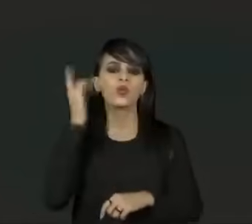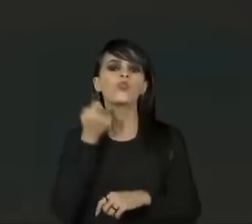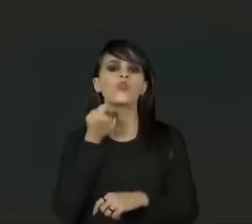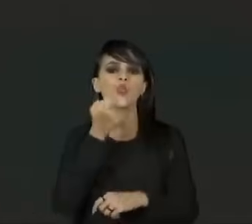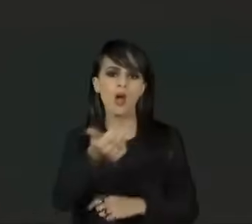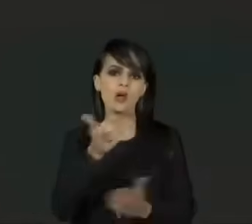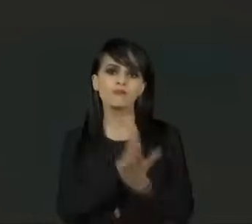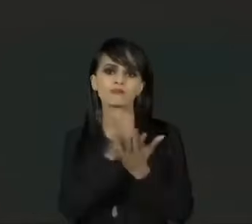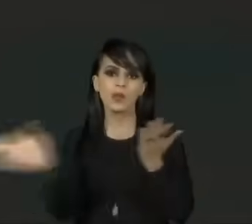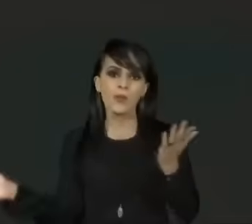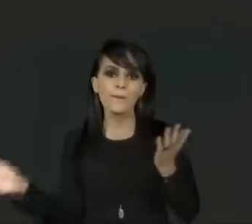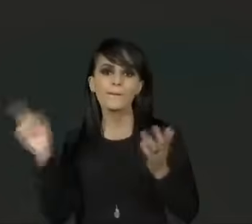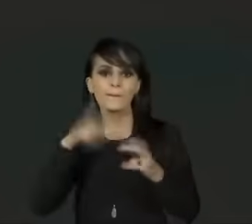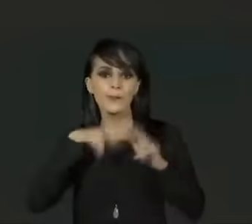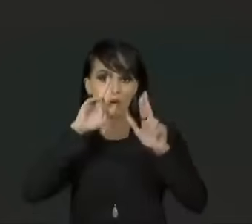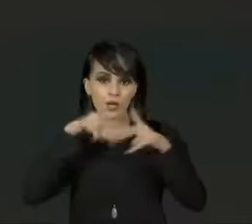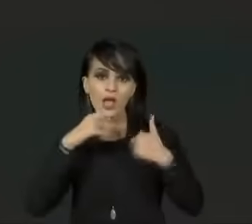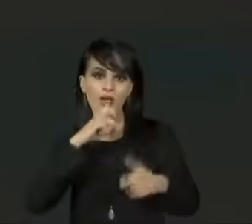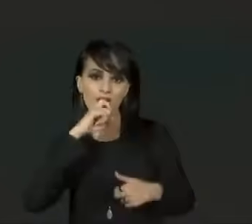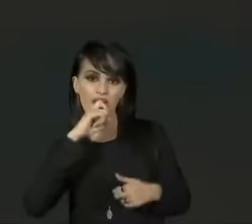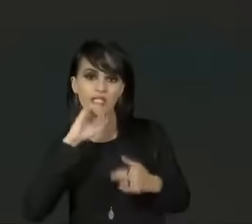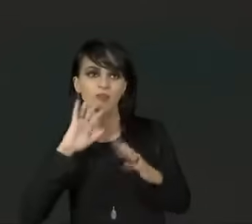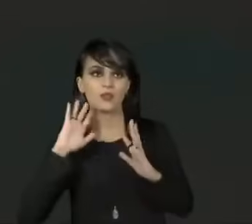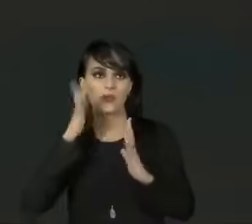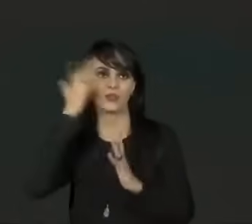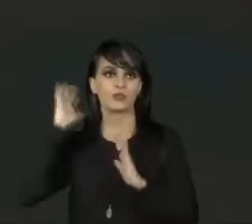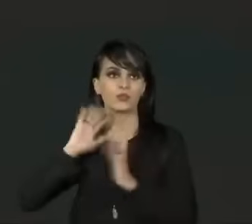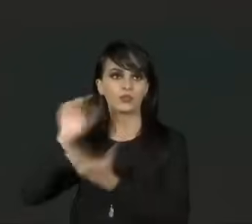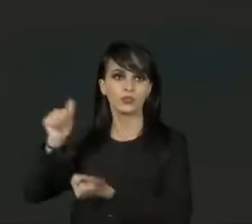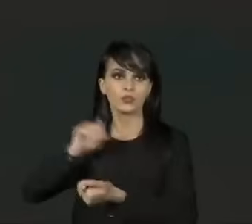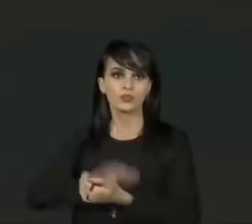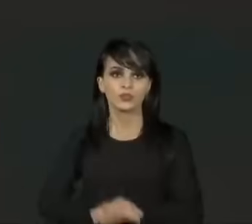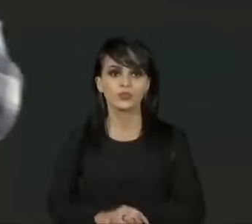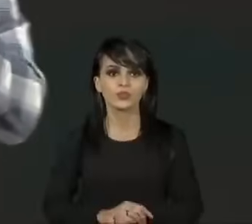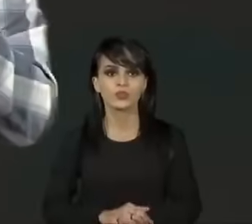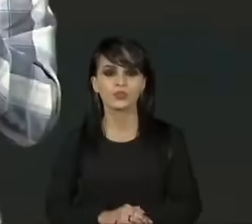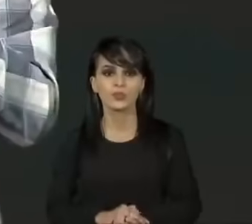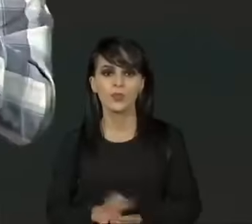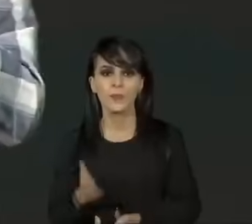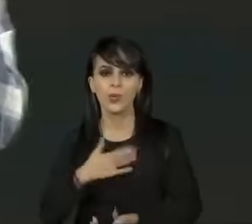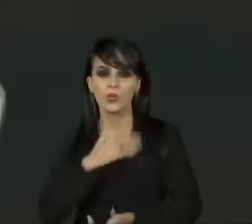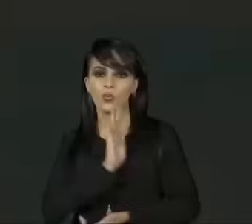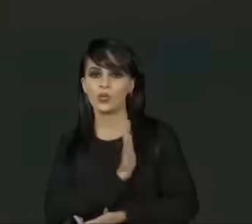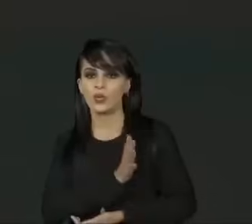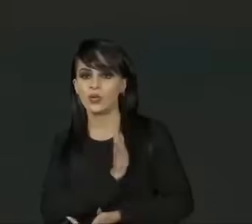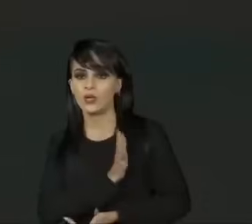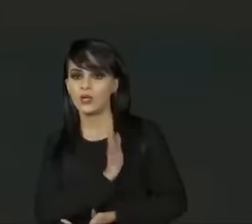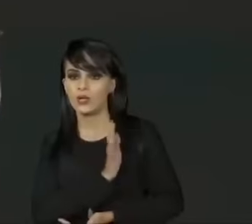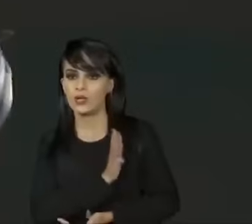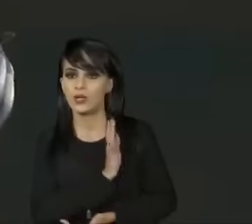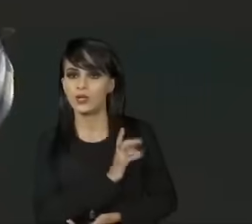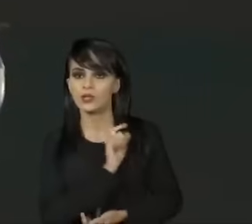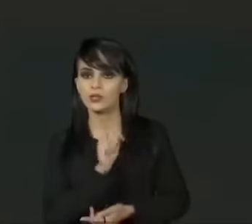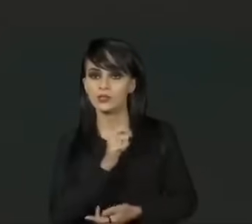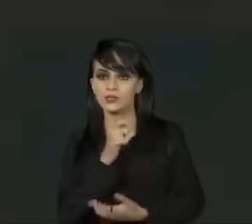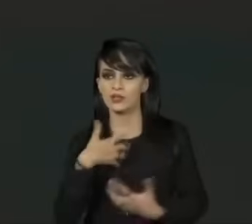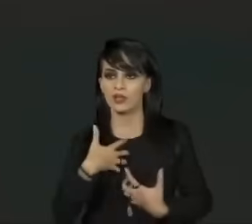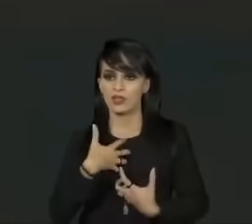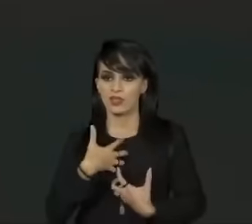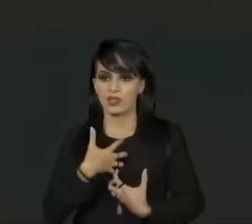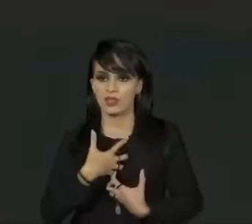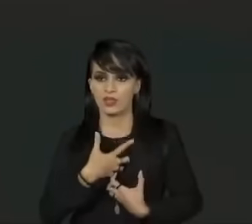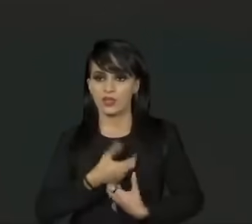Inveja do ímpio lá na altura do versículo 21 22 ele diz assim o meu coração se azedou a inveja